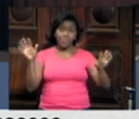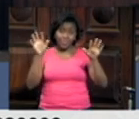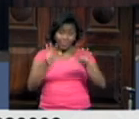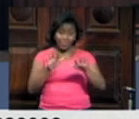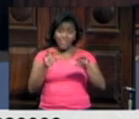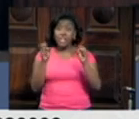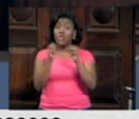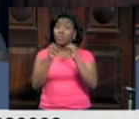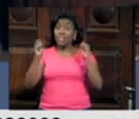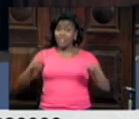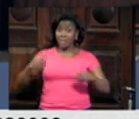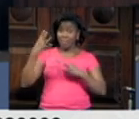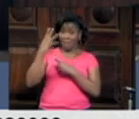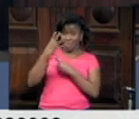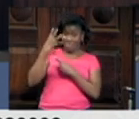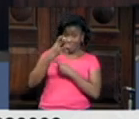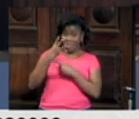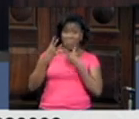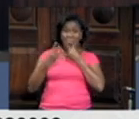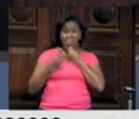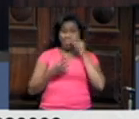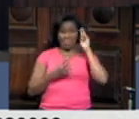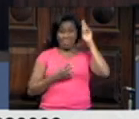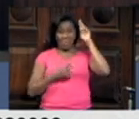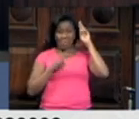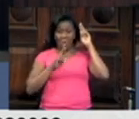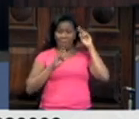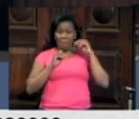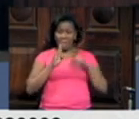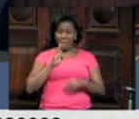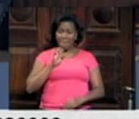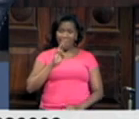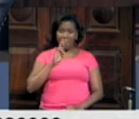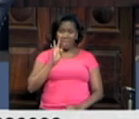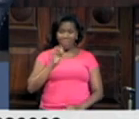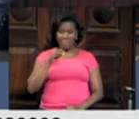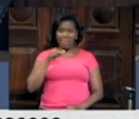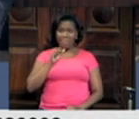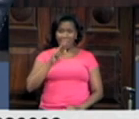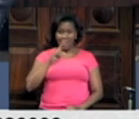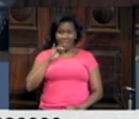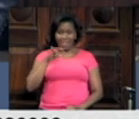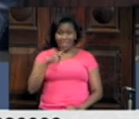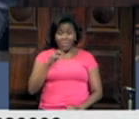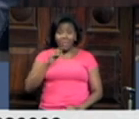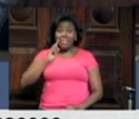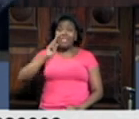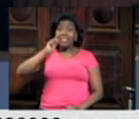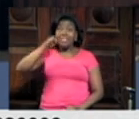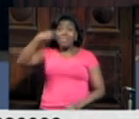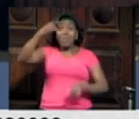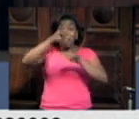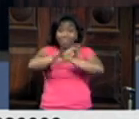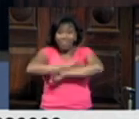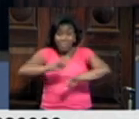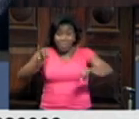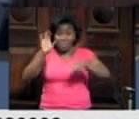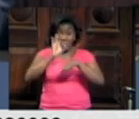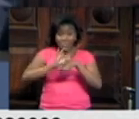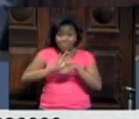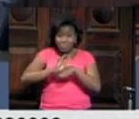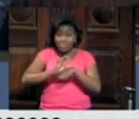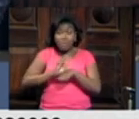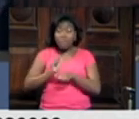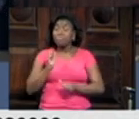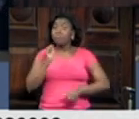Sistema Globo, com o senhor Roberto Marinho, logo após a promulgação da Constituição, se transformou num